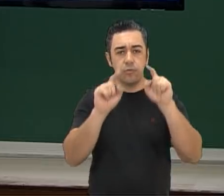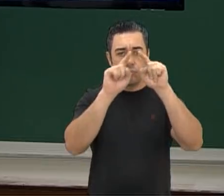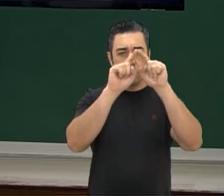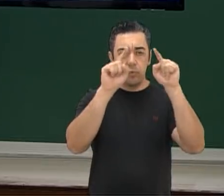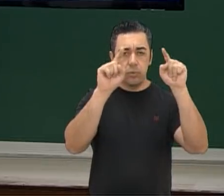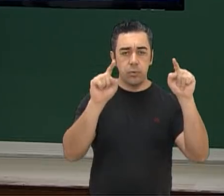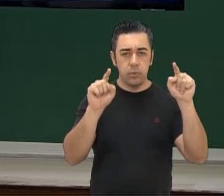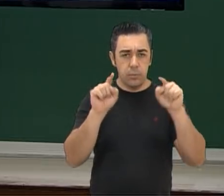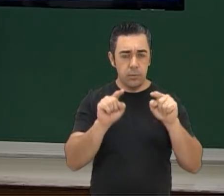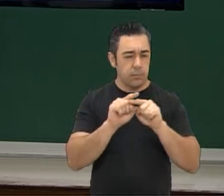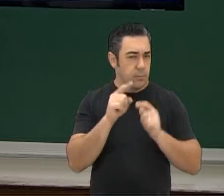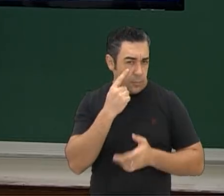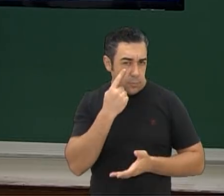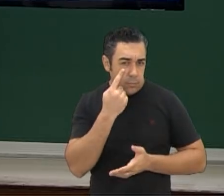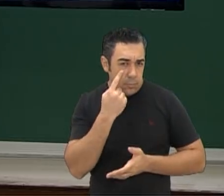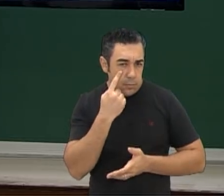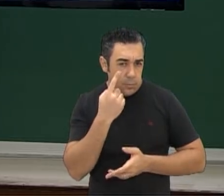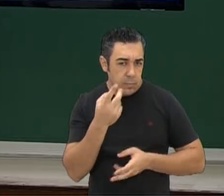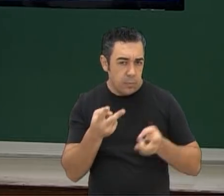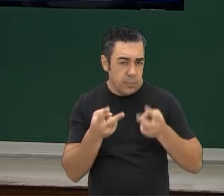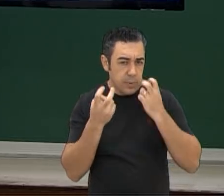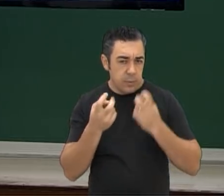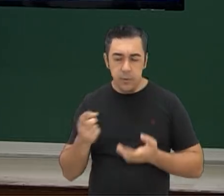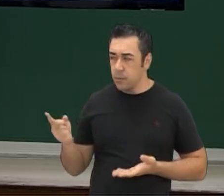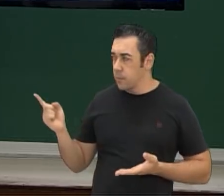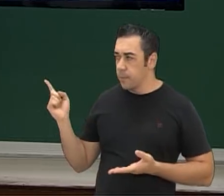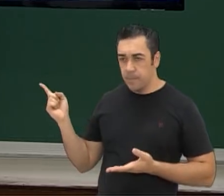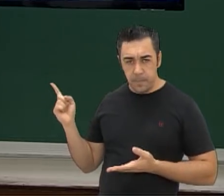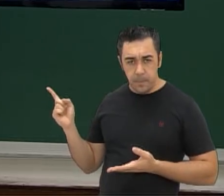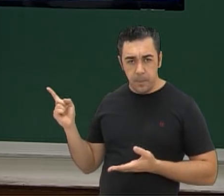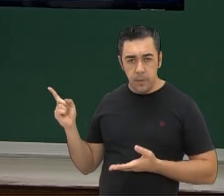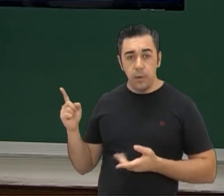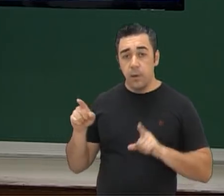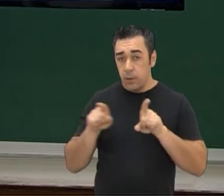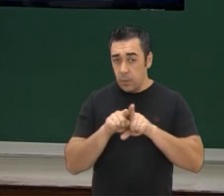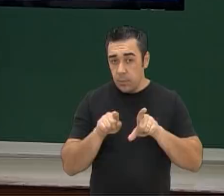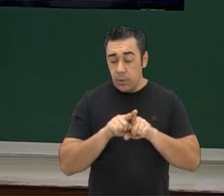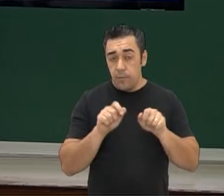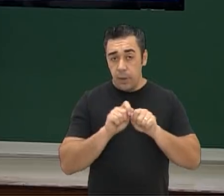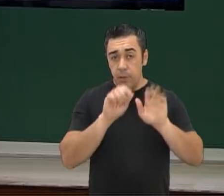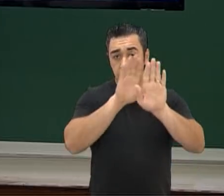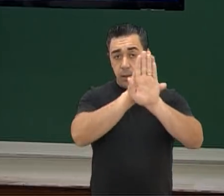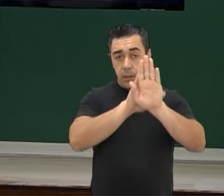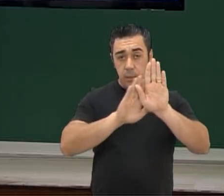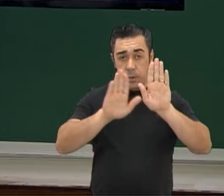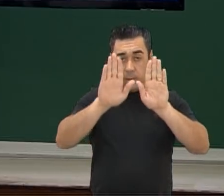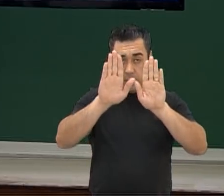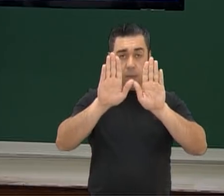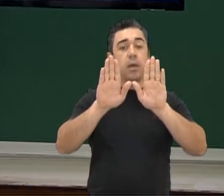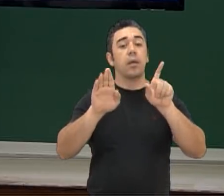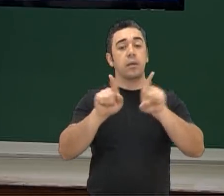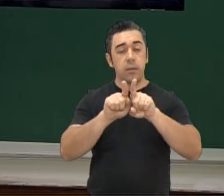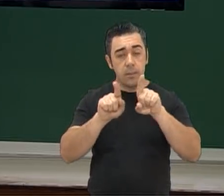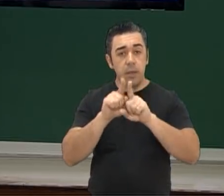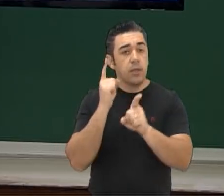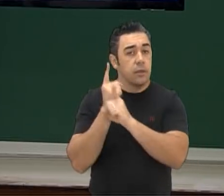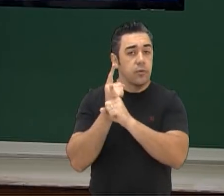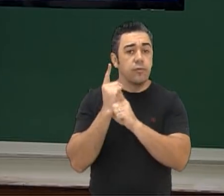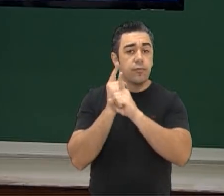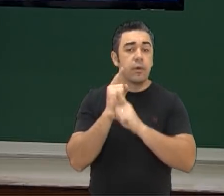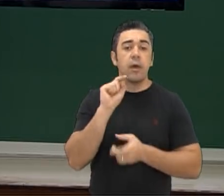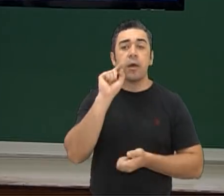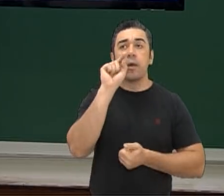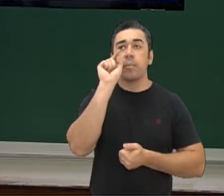Y. Viu que interessante? Você agora, além de fazer o reflexo da figura, você pode identificar